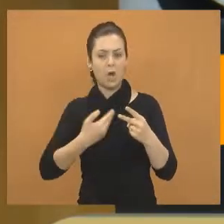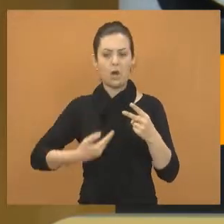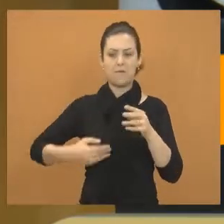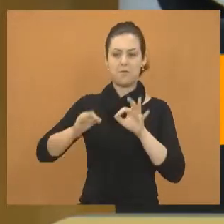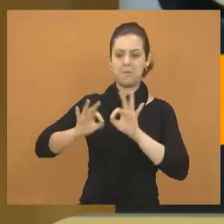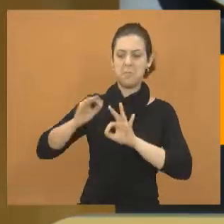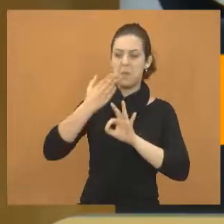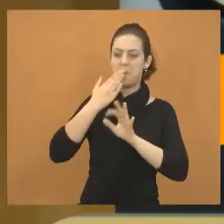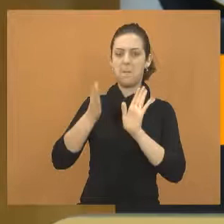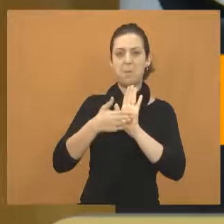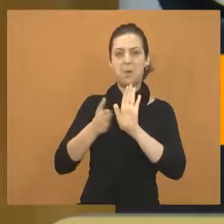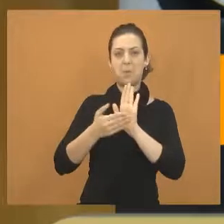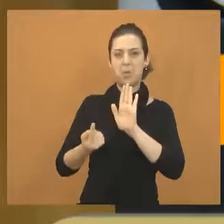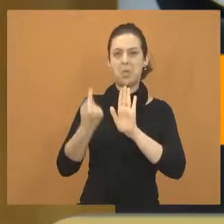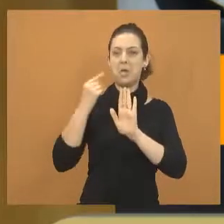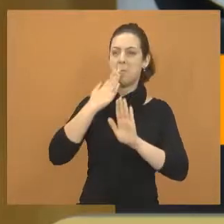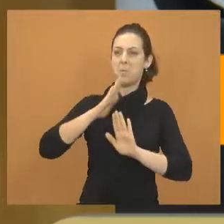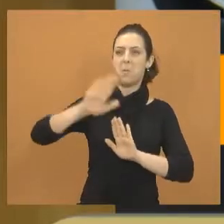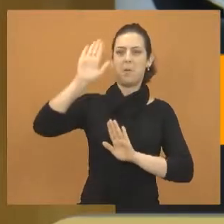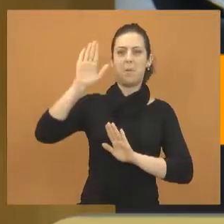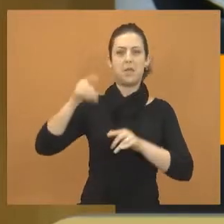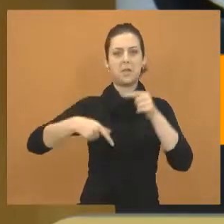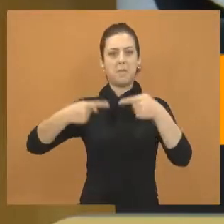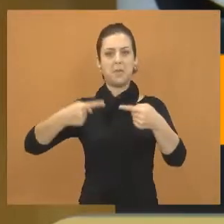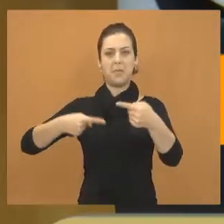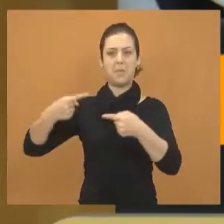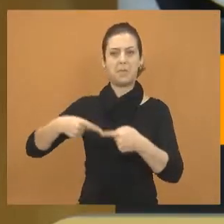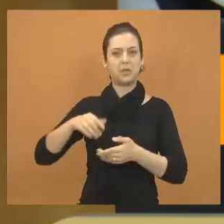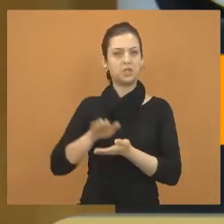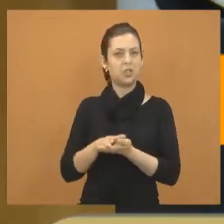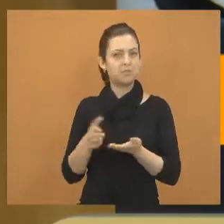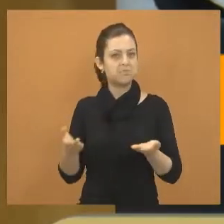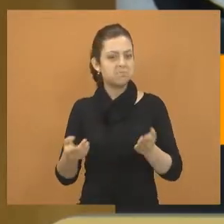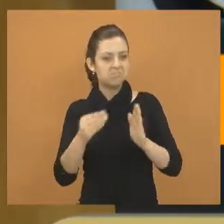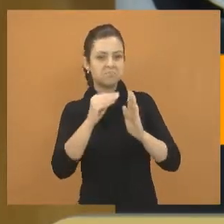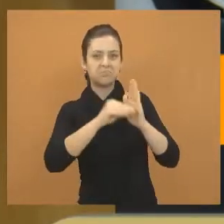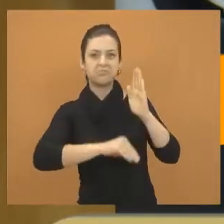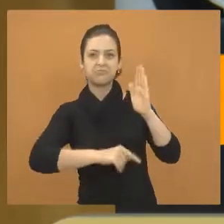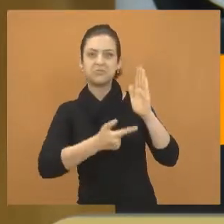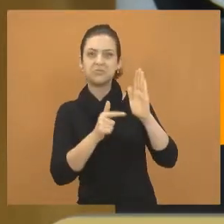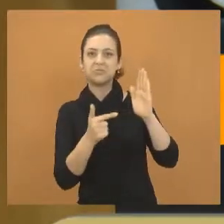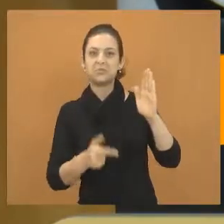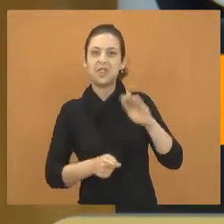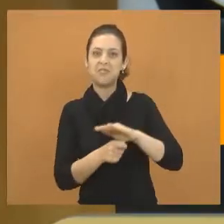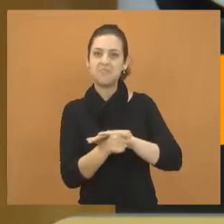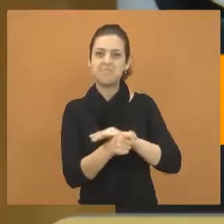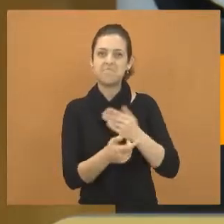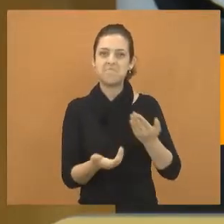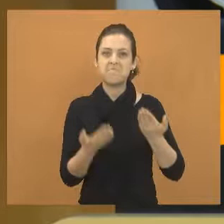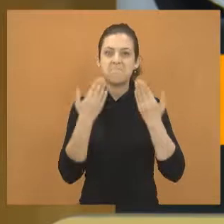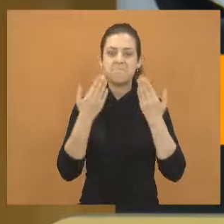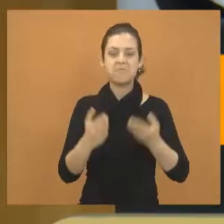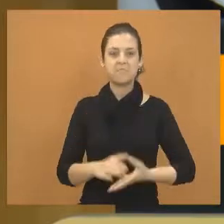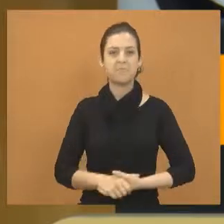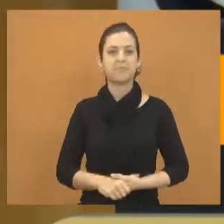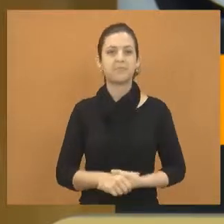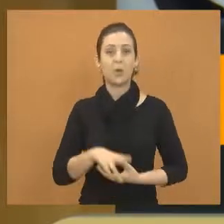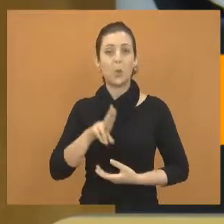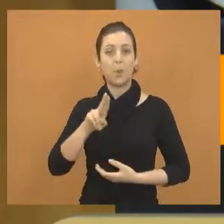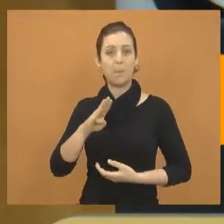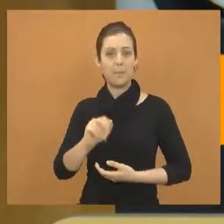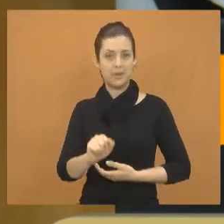duas propostas que foram debatidas com a população de Jacareí e que não estão nos investimentos. E para falar em